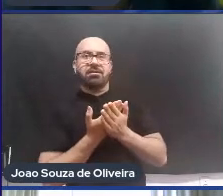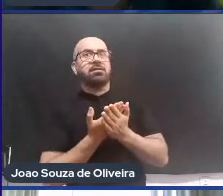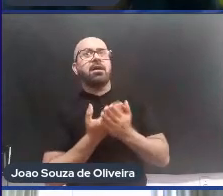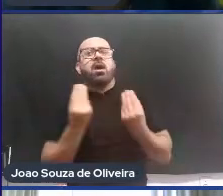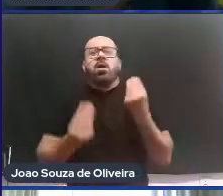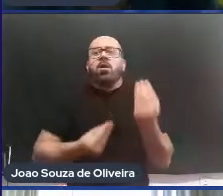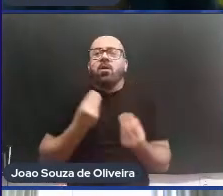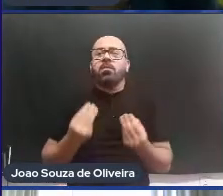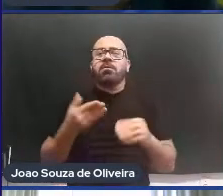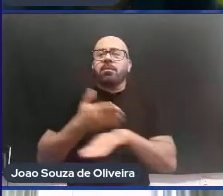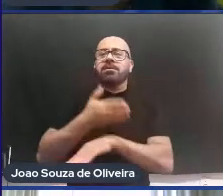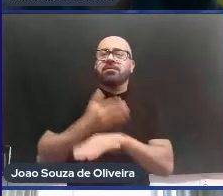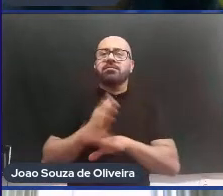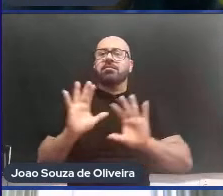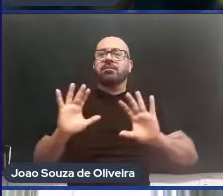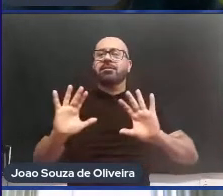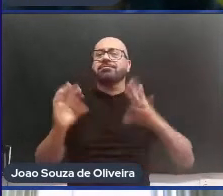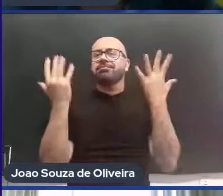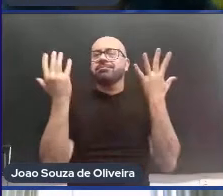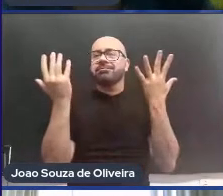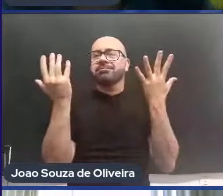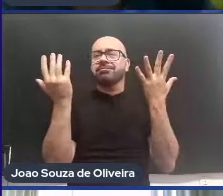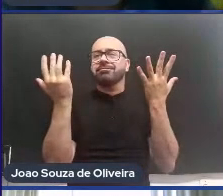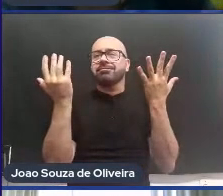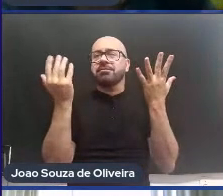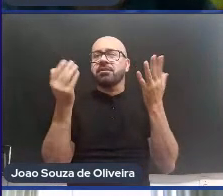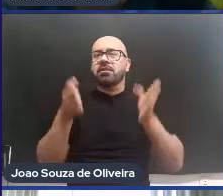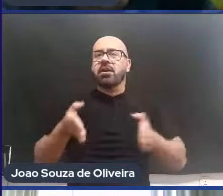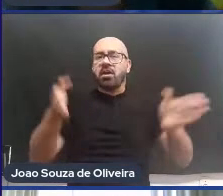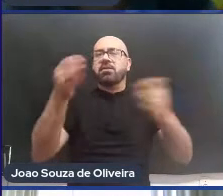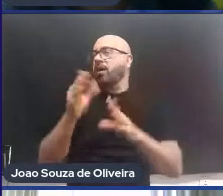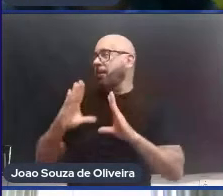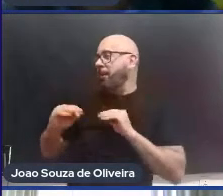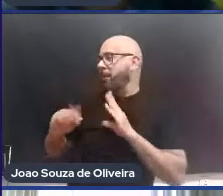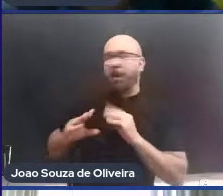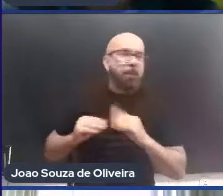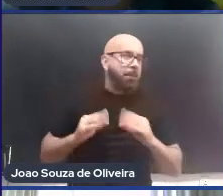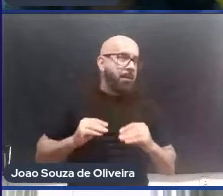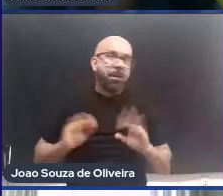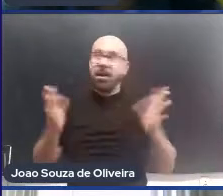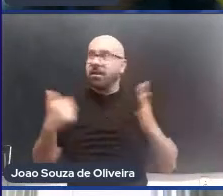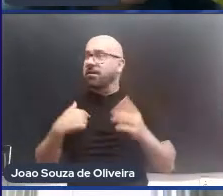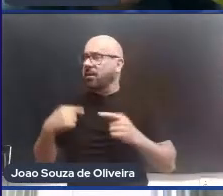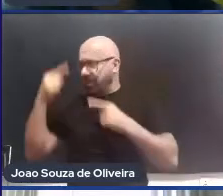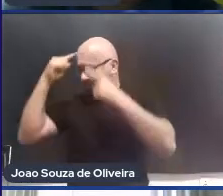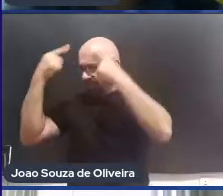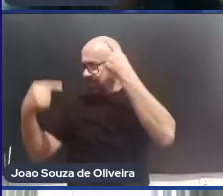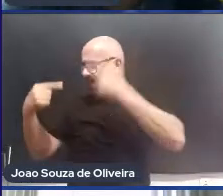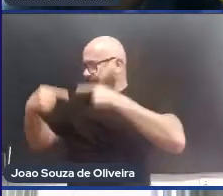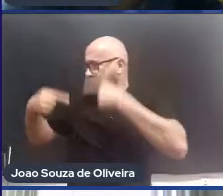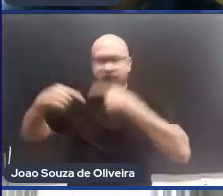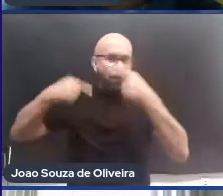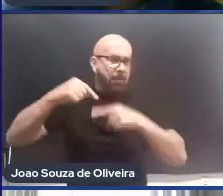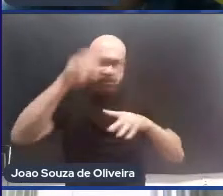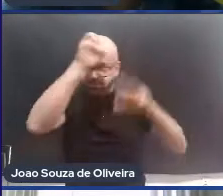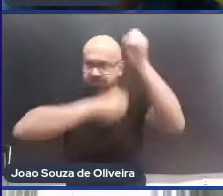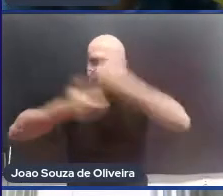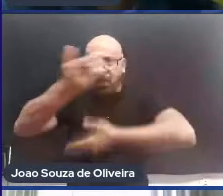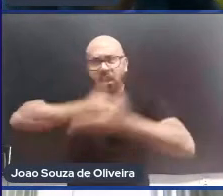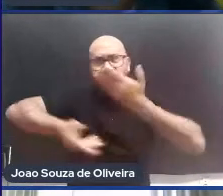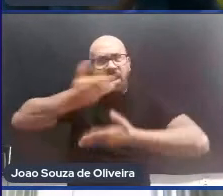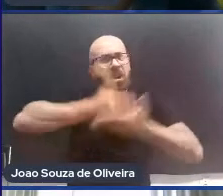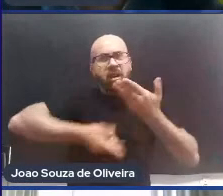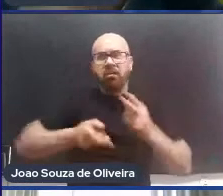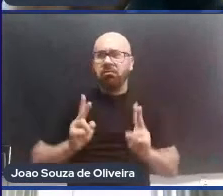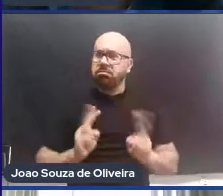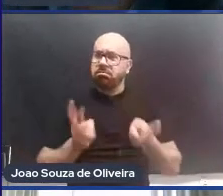quando vai para ocupar uma dentro né a gente não fica nos corredor Conversando a gente não troca ideia a gente não tá aprendendo a gente tá aprendendo